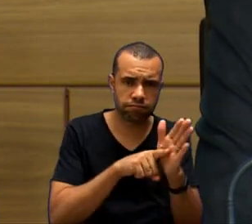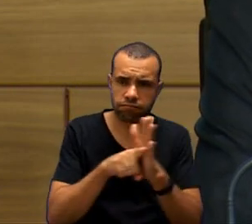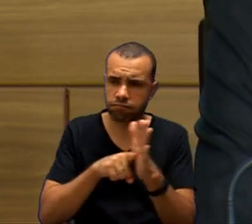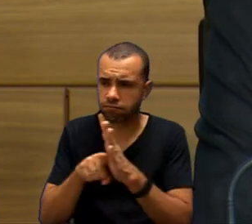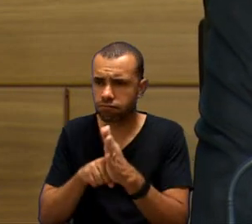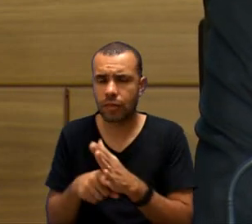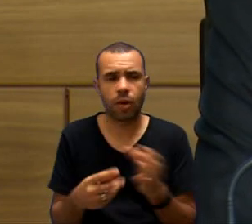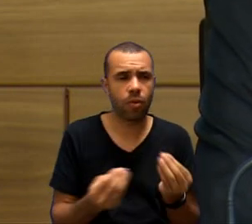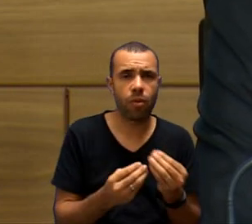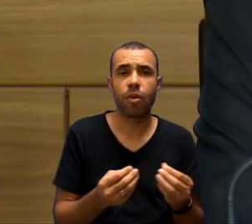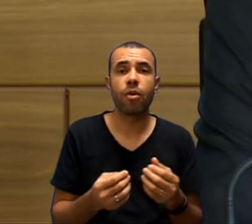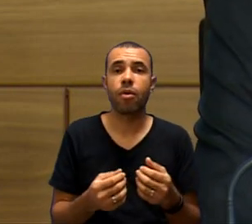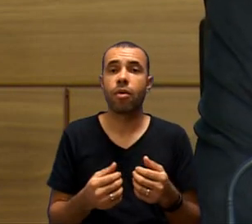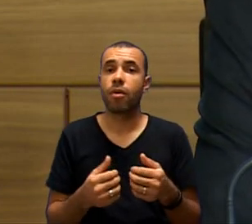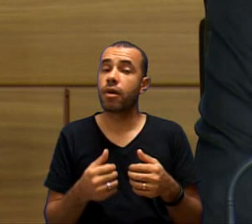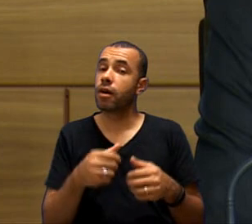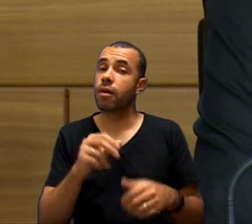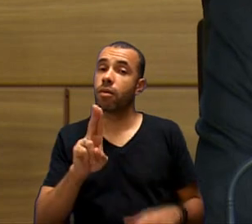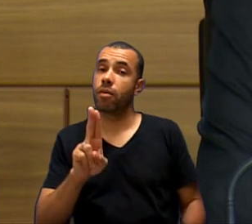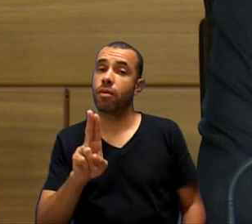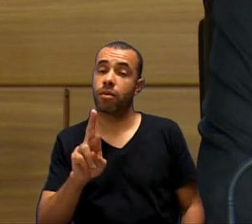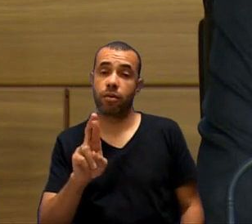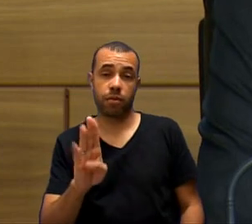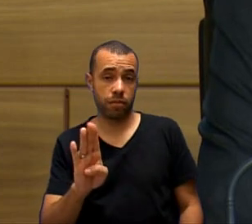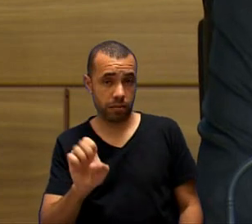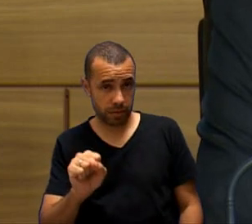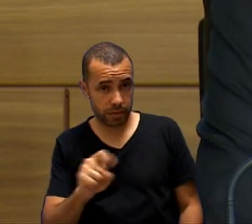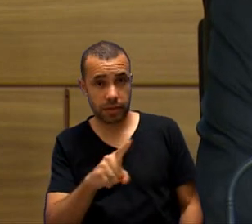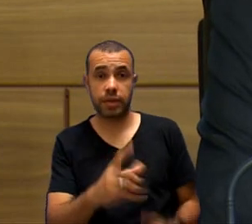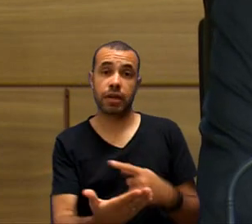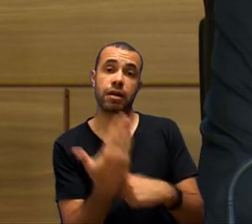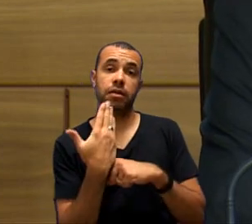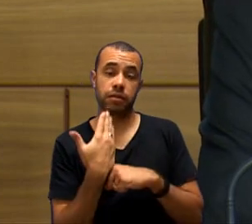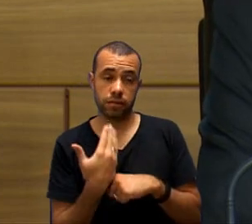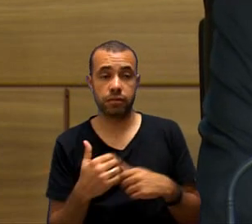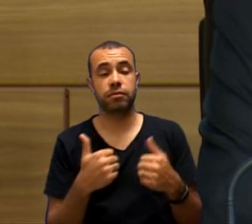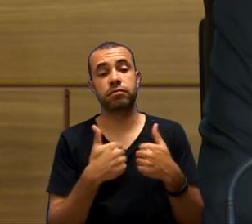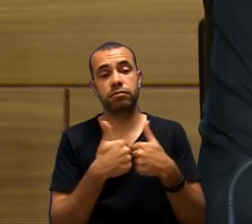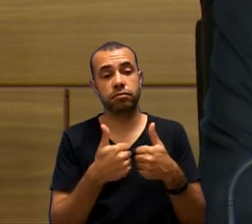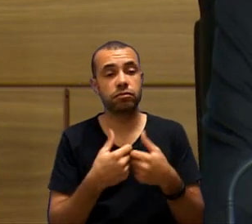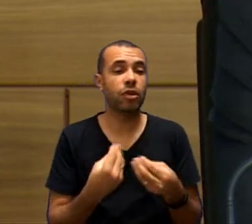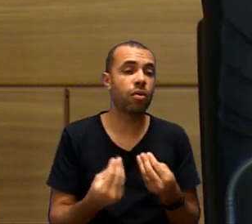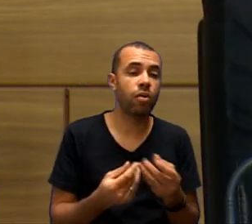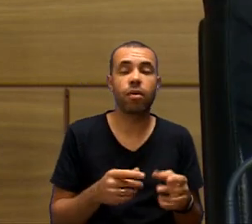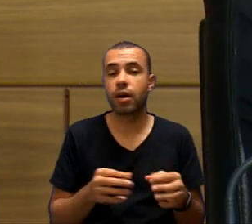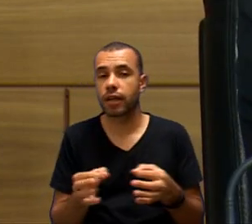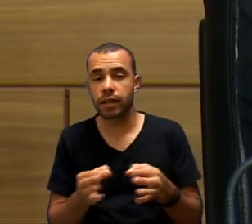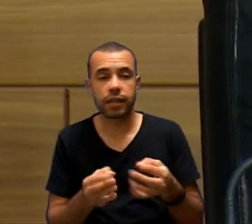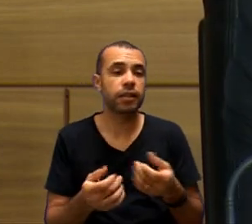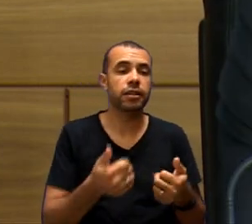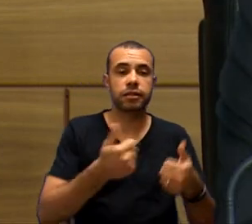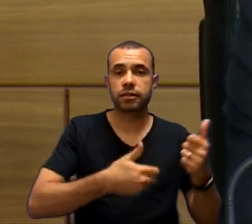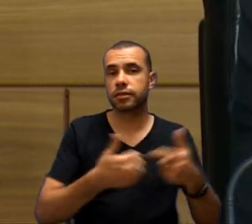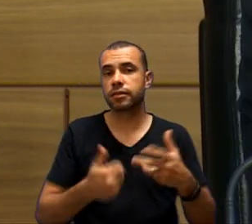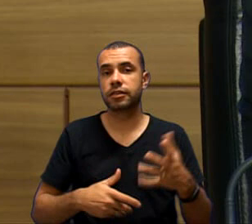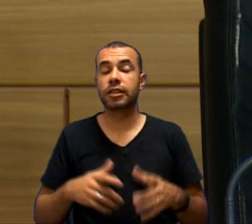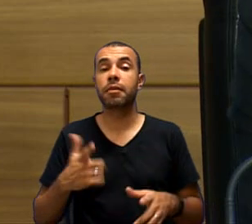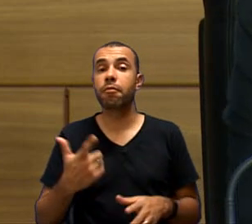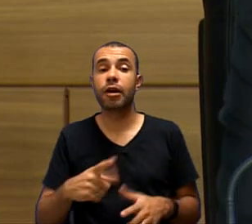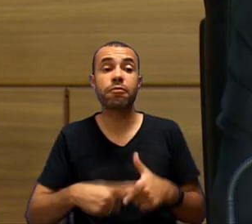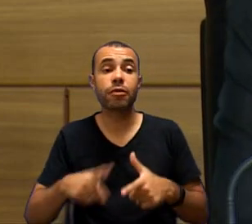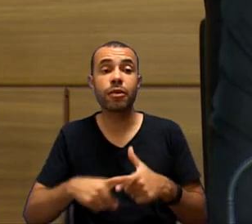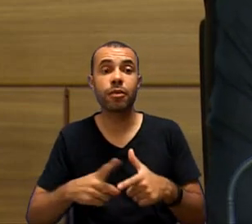URBS, dos eventuais impactos e soluções a serem tomadas antes que a